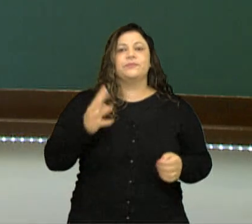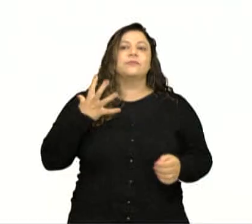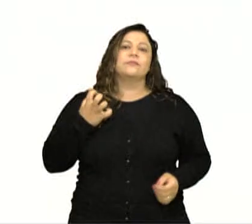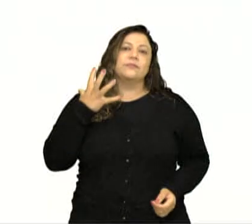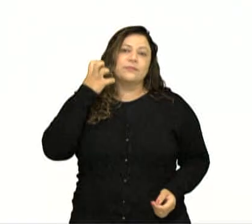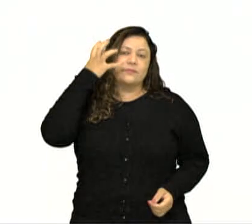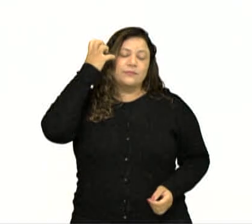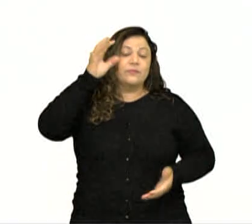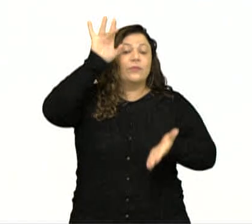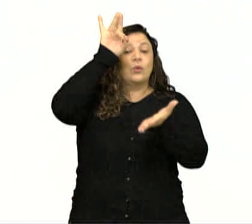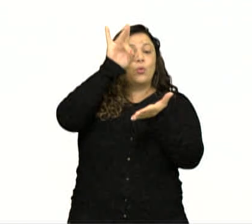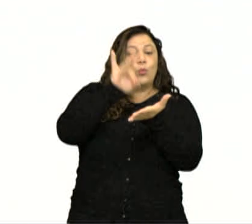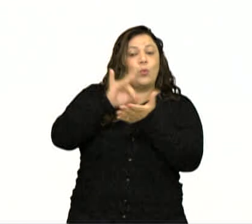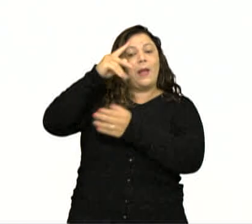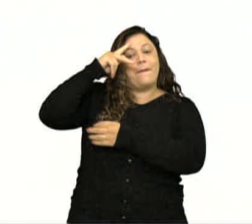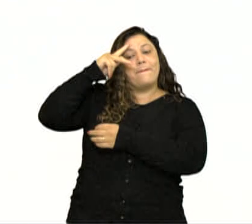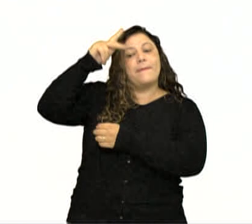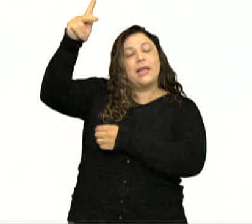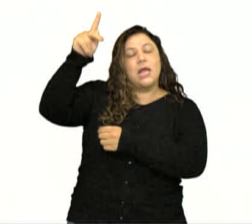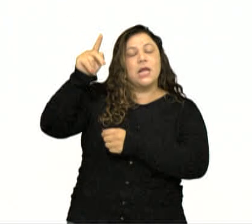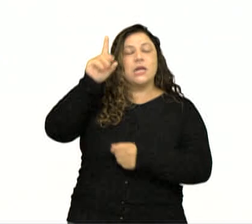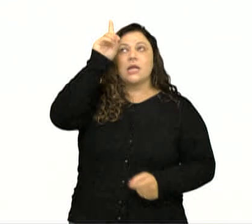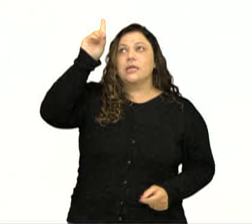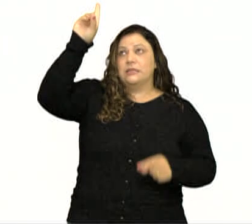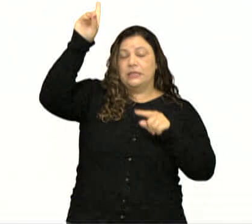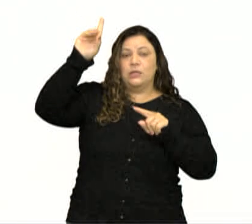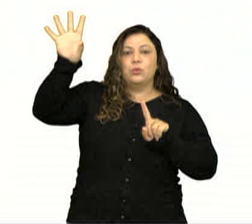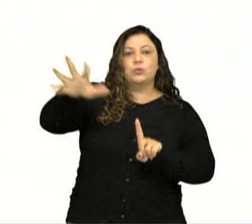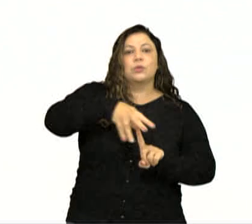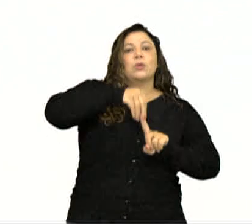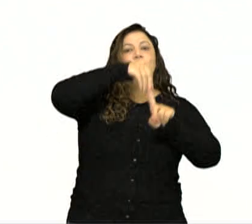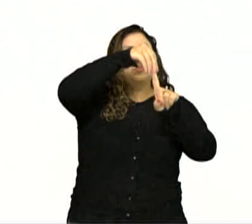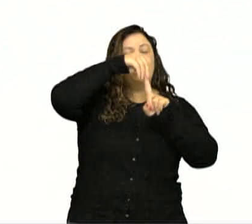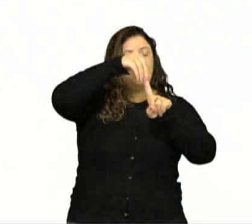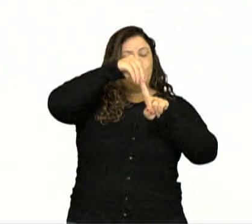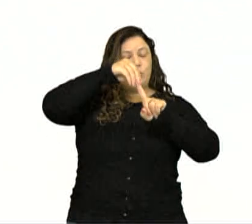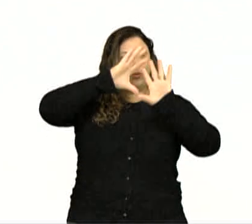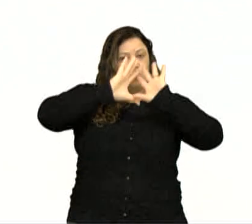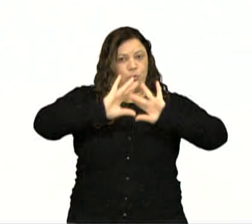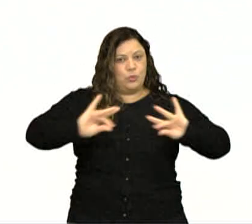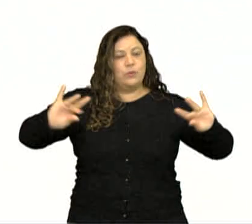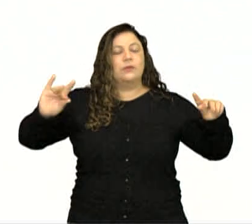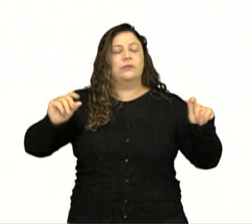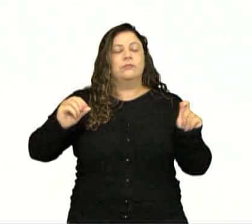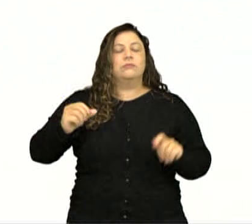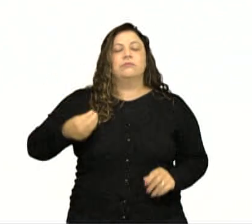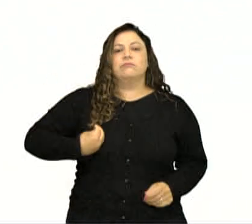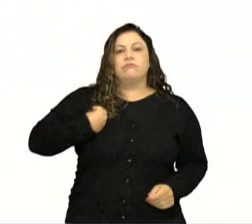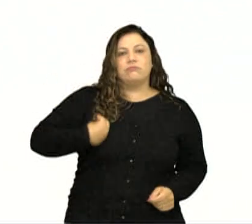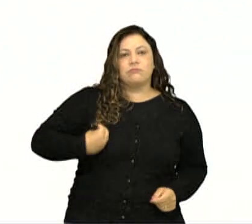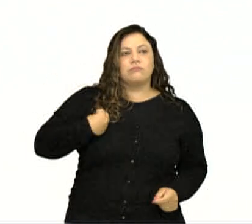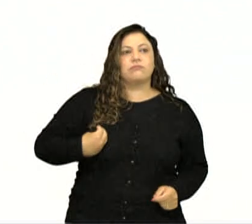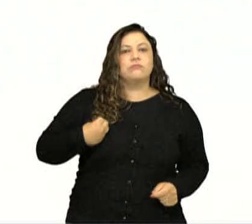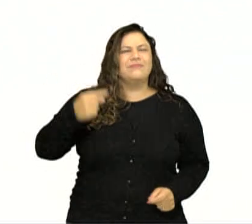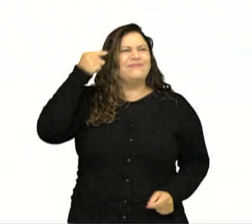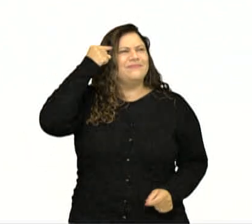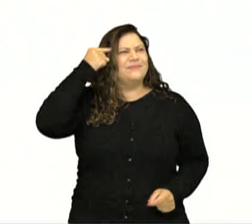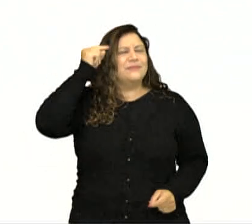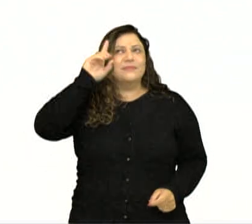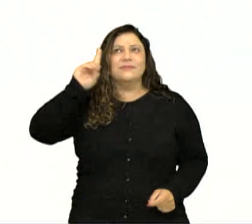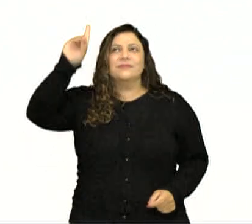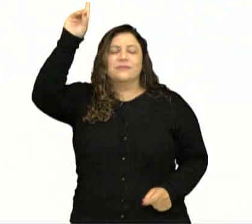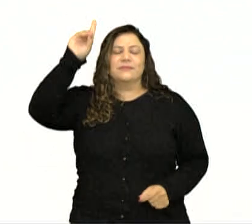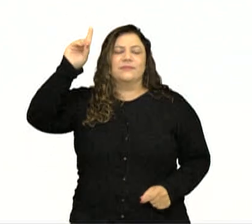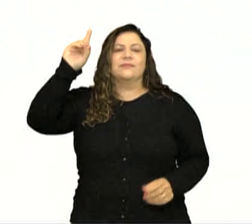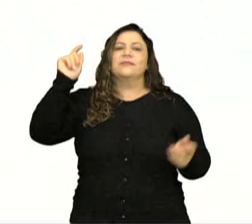que, para ele, Deus é a única substância existente. Então, pensamento divino e sua extensão humana